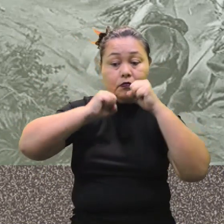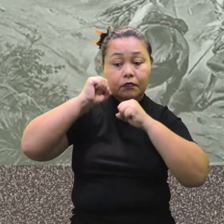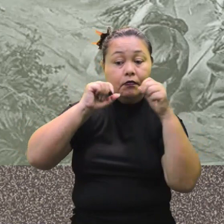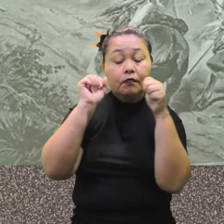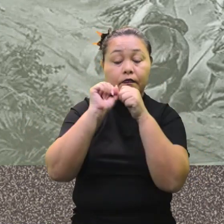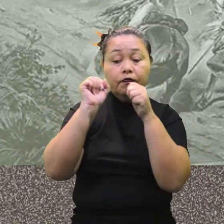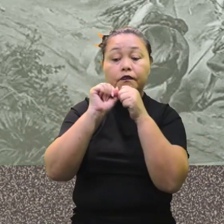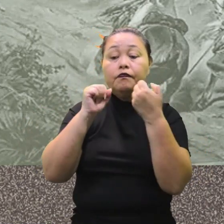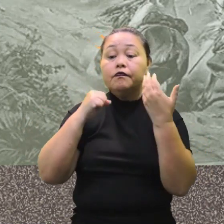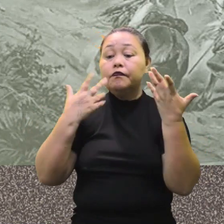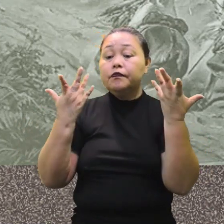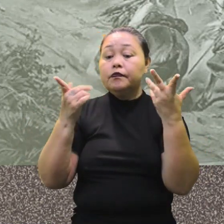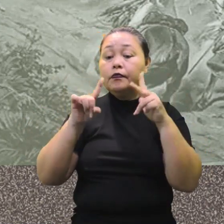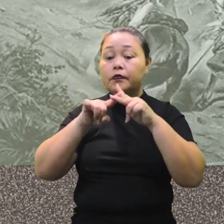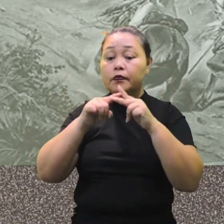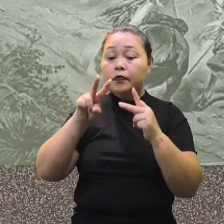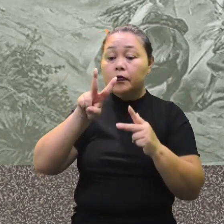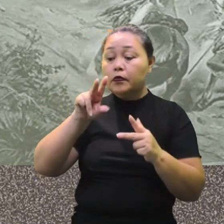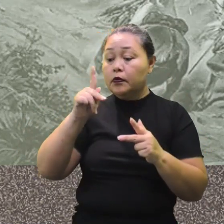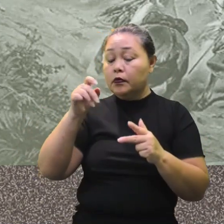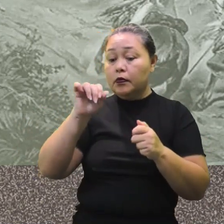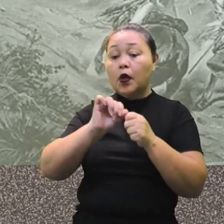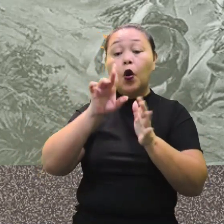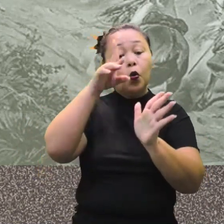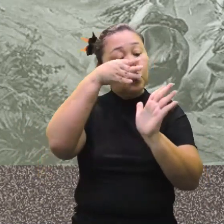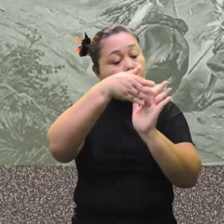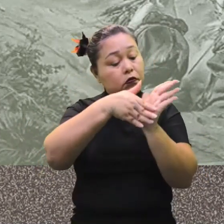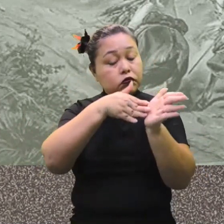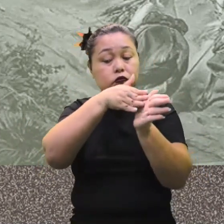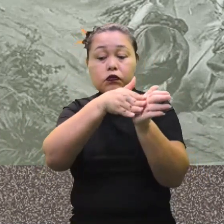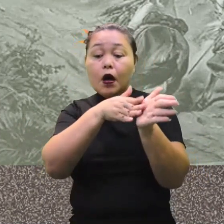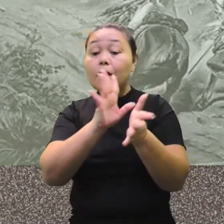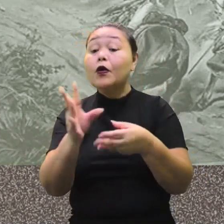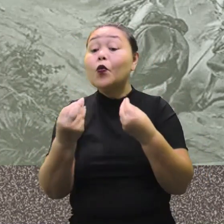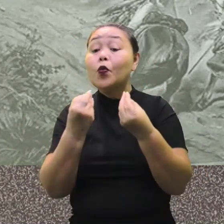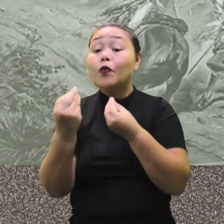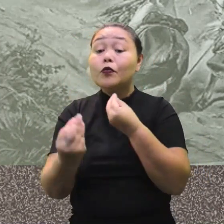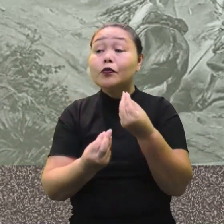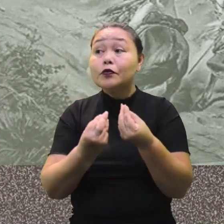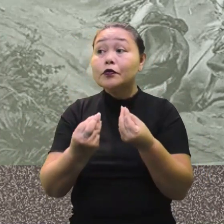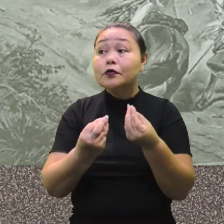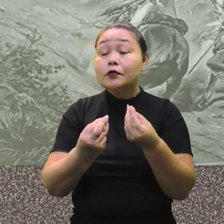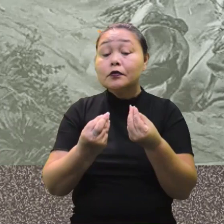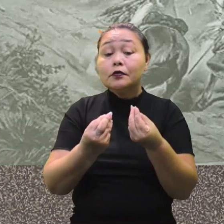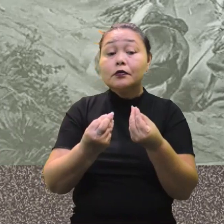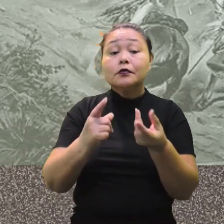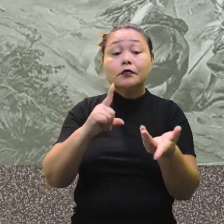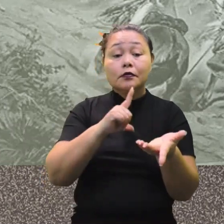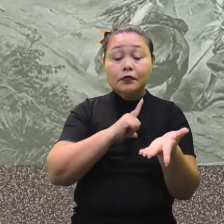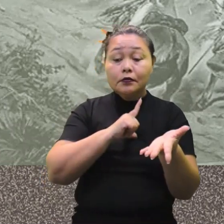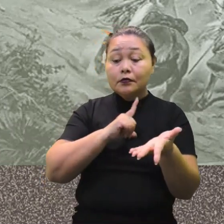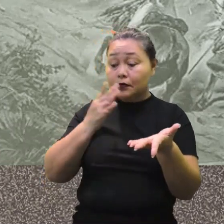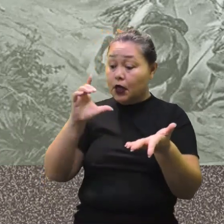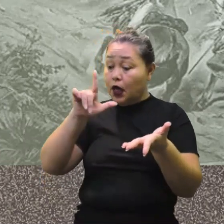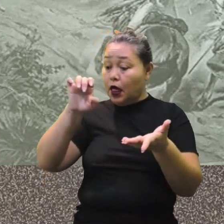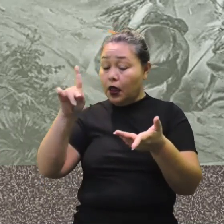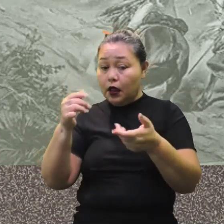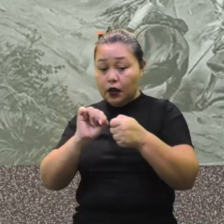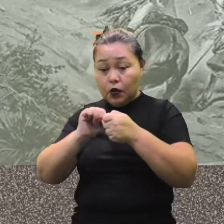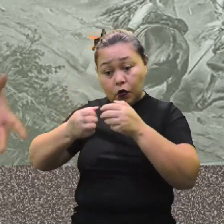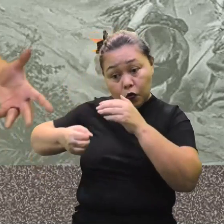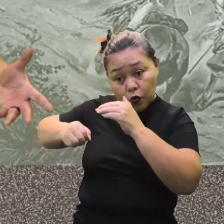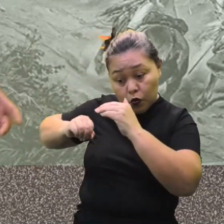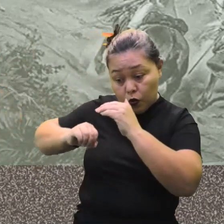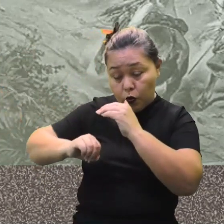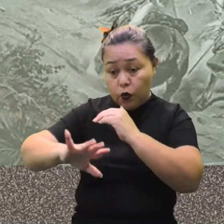vapor. O trem é uma máquina a vapor, só que como é que funciona? Eles têm a lenha,